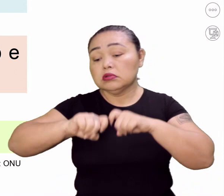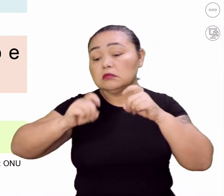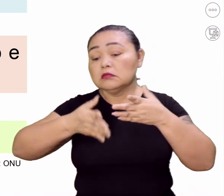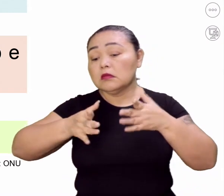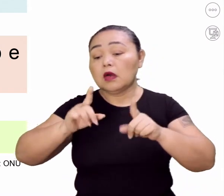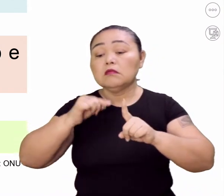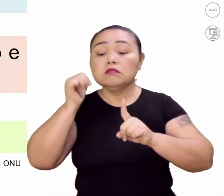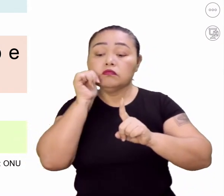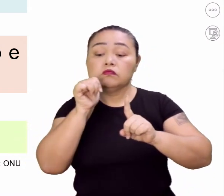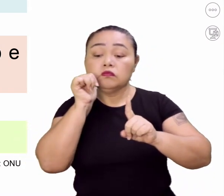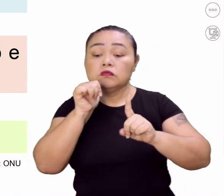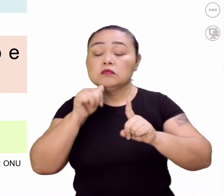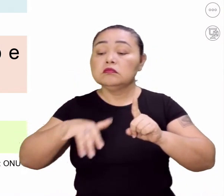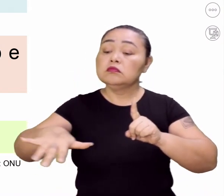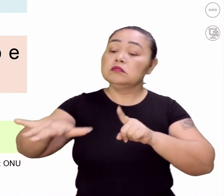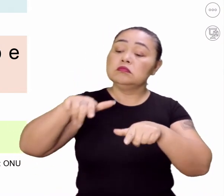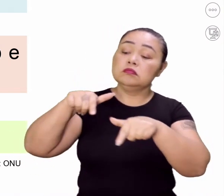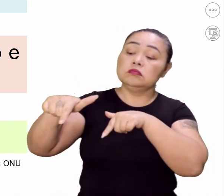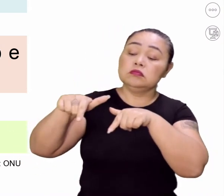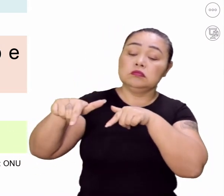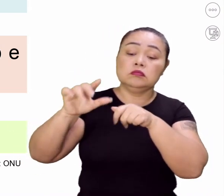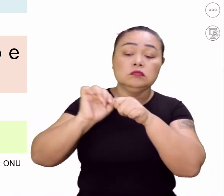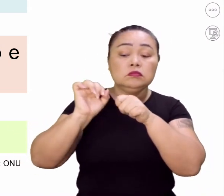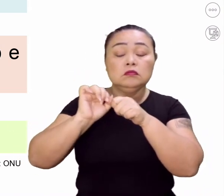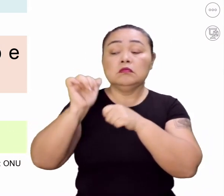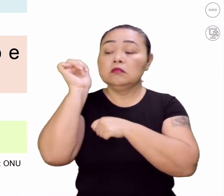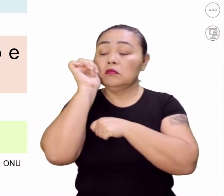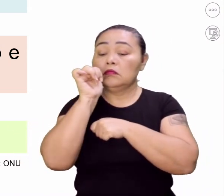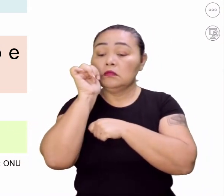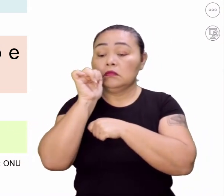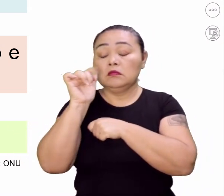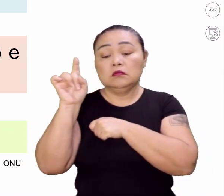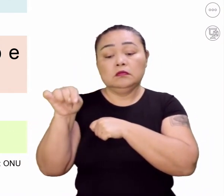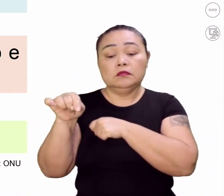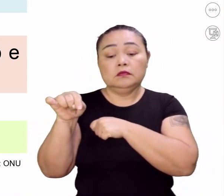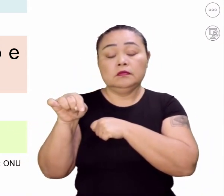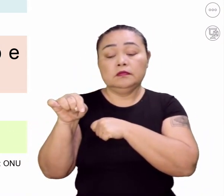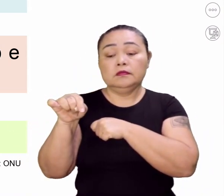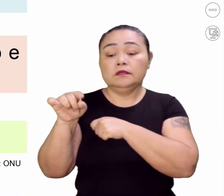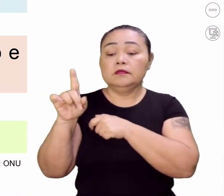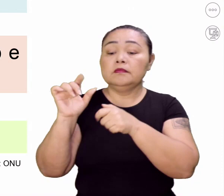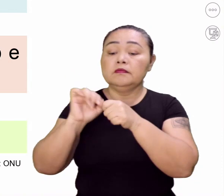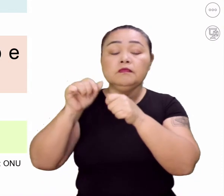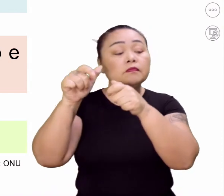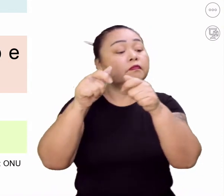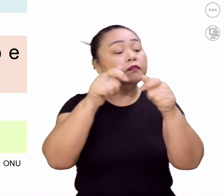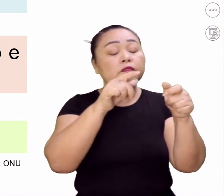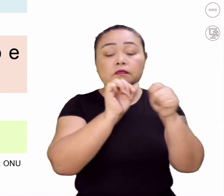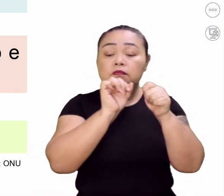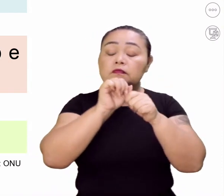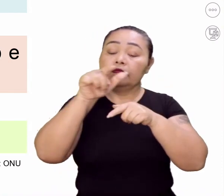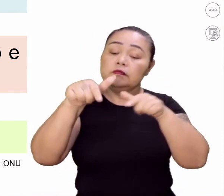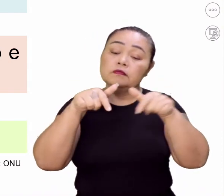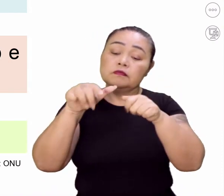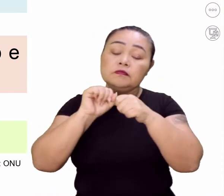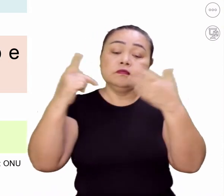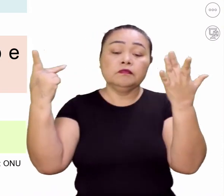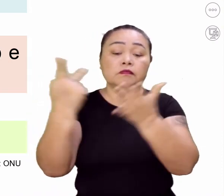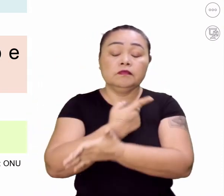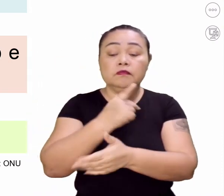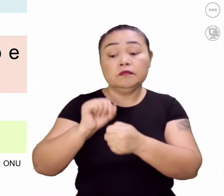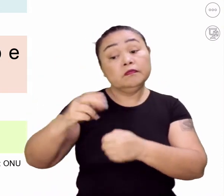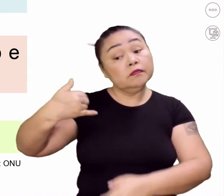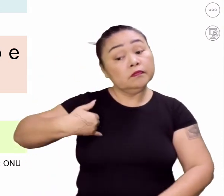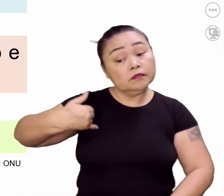exemplo. Muito bem. Mercado de trabalho, mulher, impostos de trabalho, tudo isso ocasiona